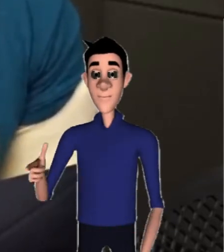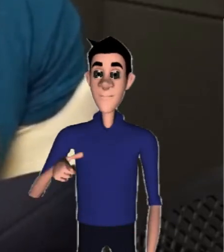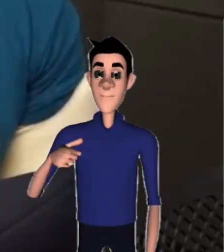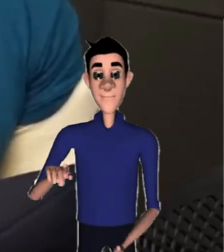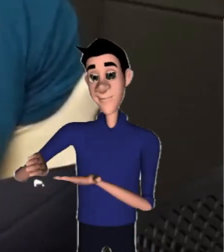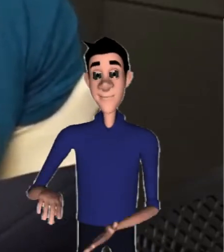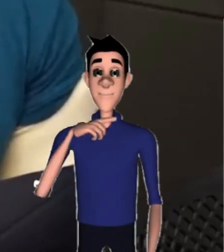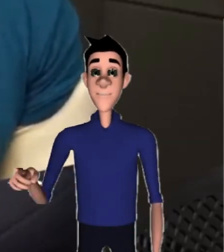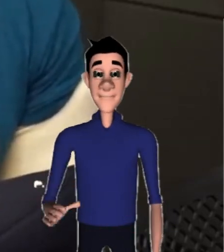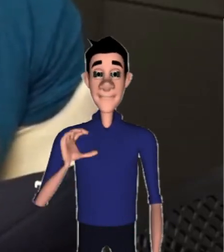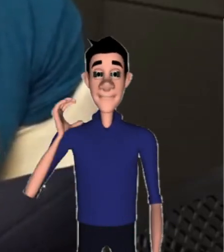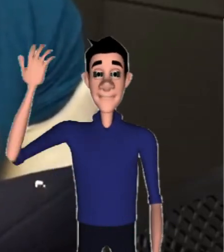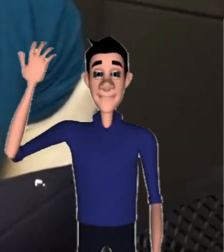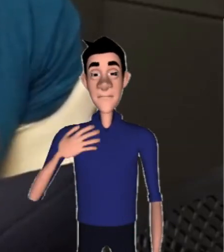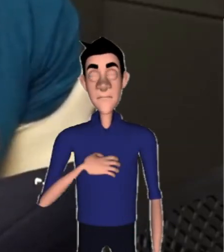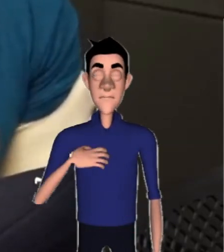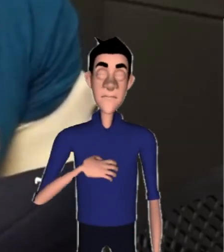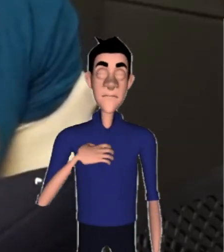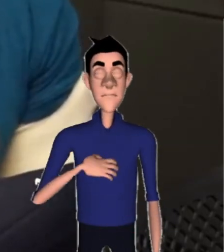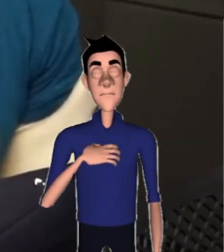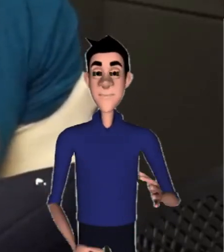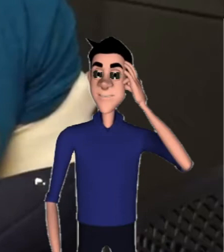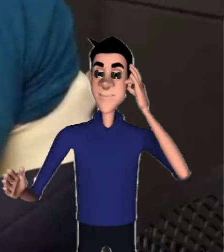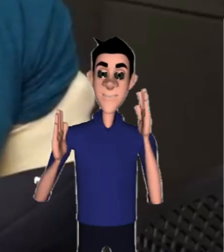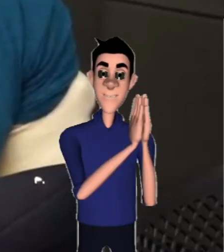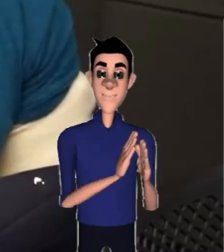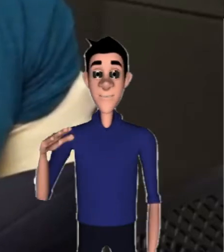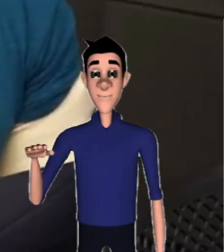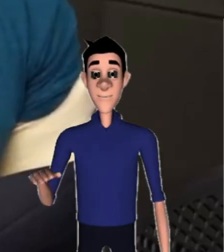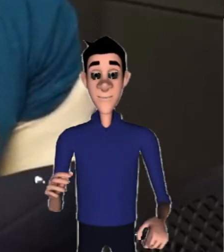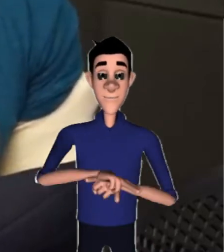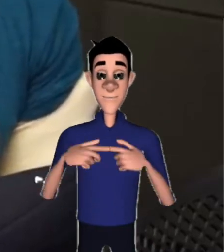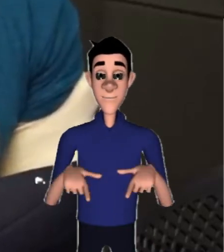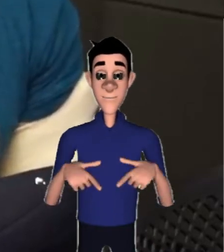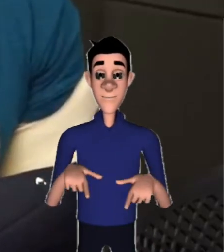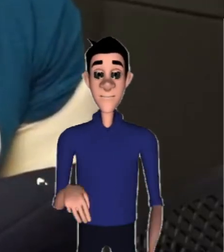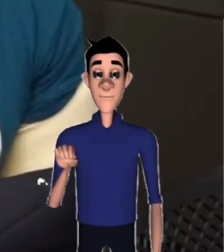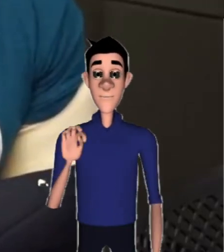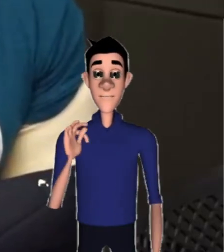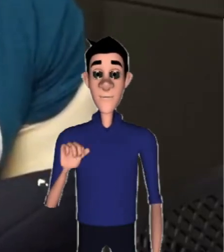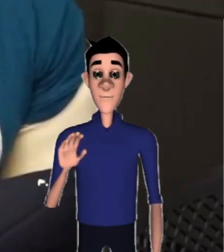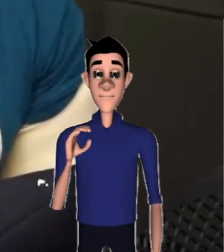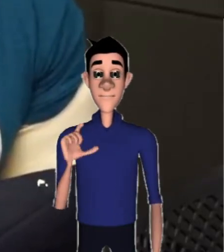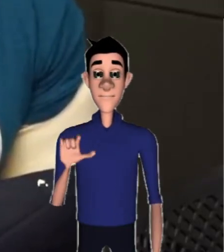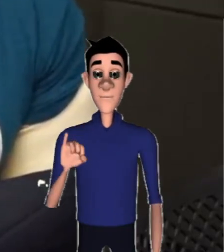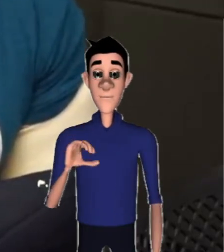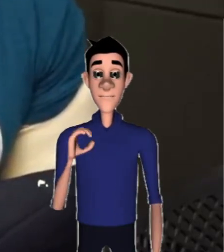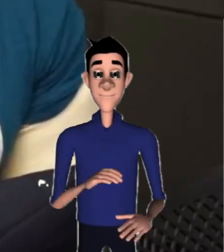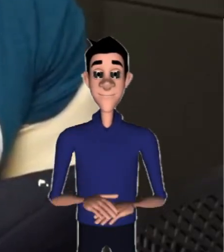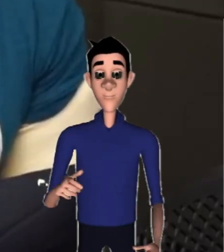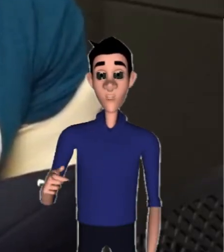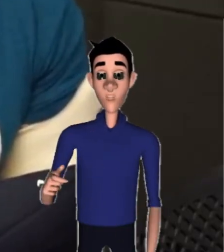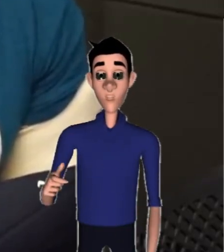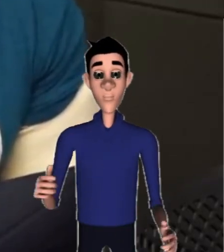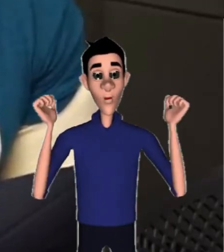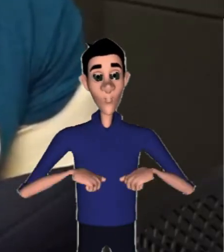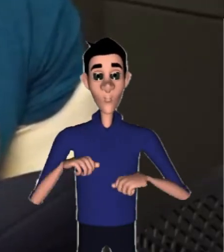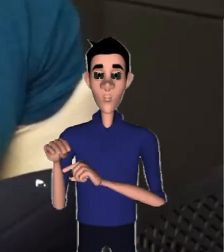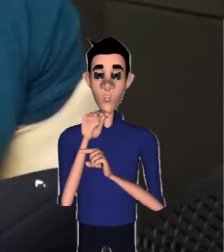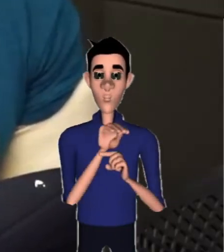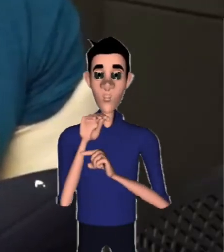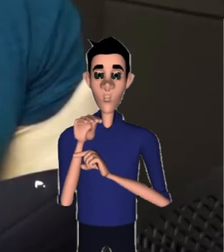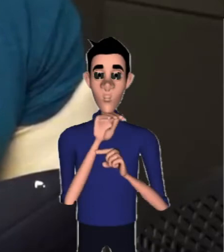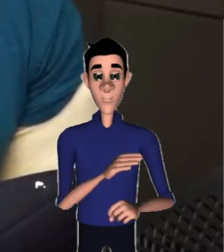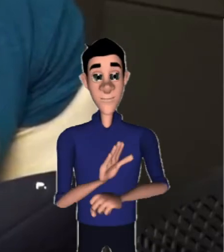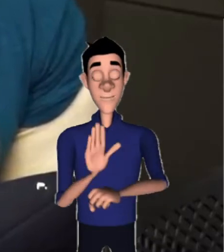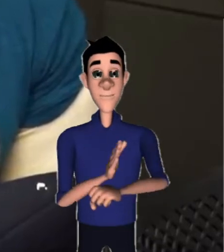fala, né? Não para de bater no teu metabolismo. Se você está fazendo dieta restritiva como se fosse uma alternativa a comer direito, pensa